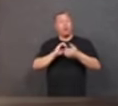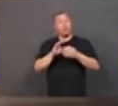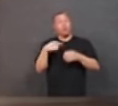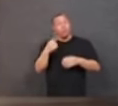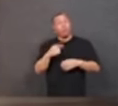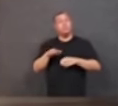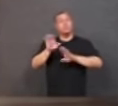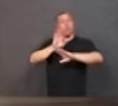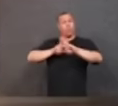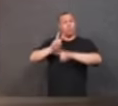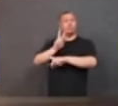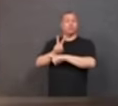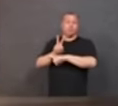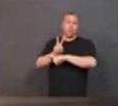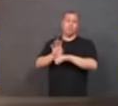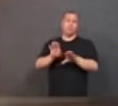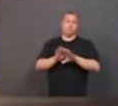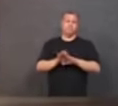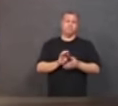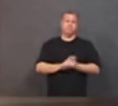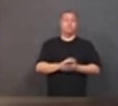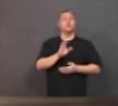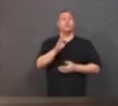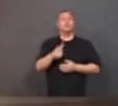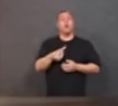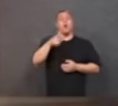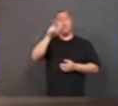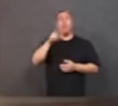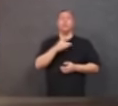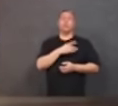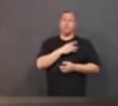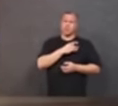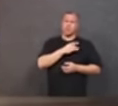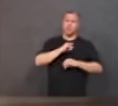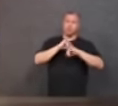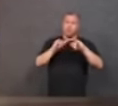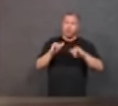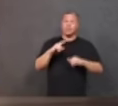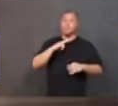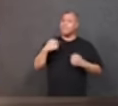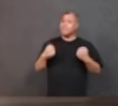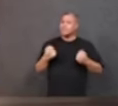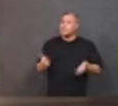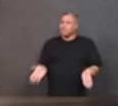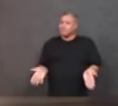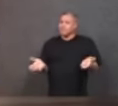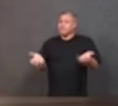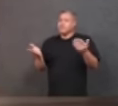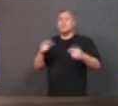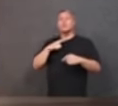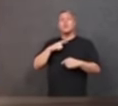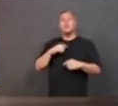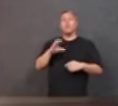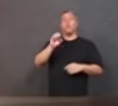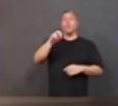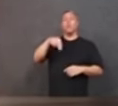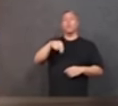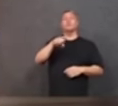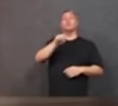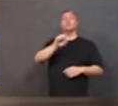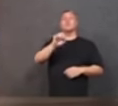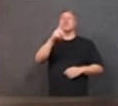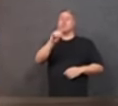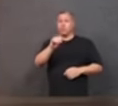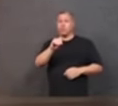muito. Reitero o que também já foi falado por outro candidato, da valorização do Conselho de Integração Universidade e